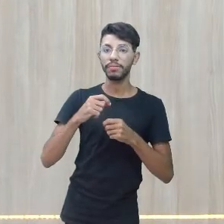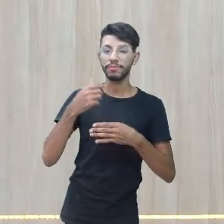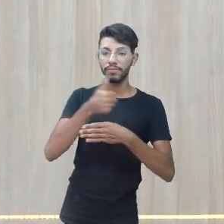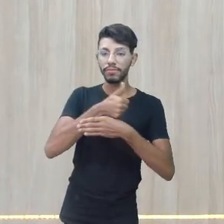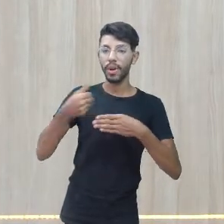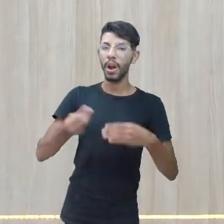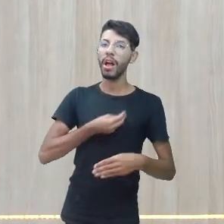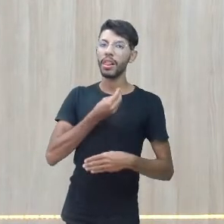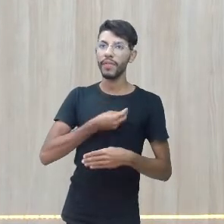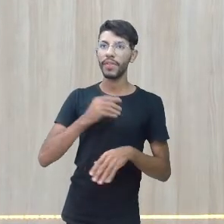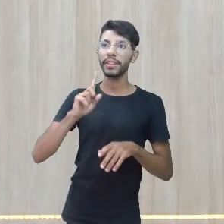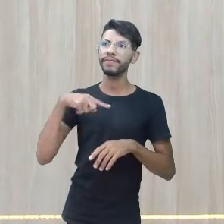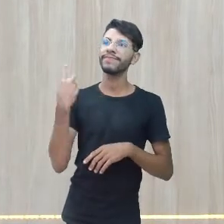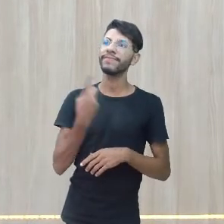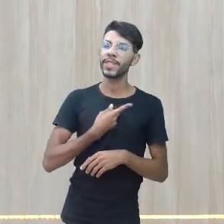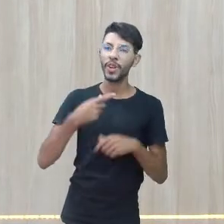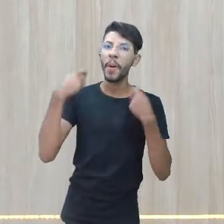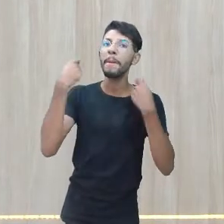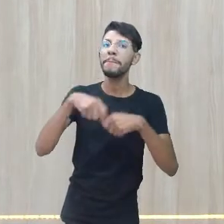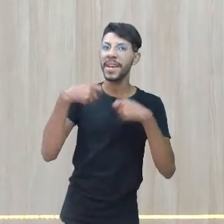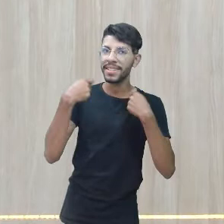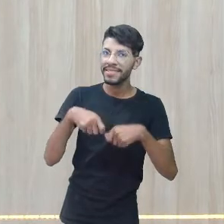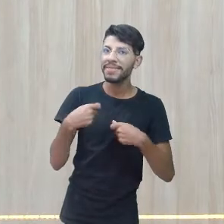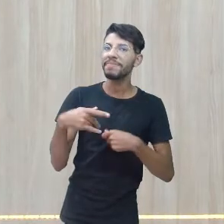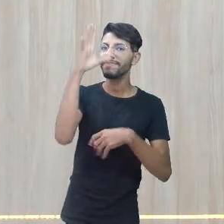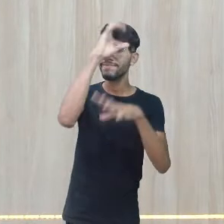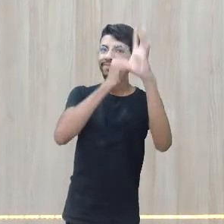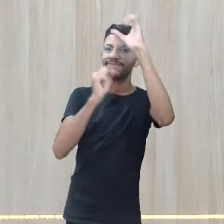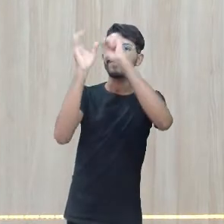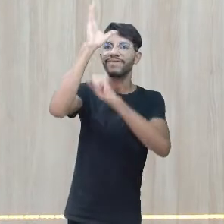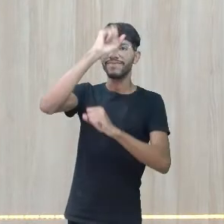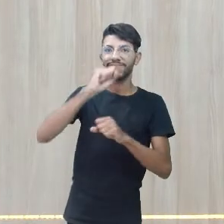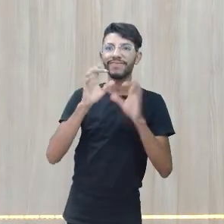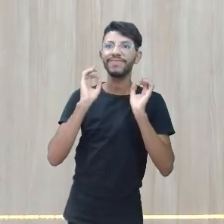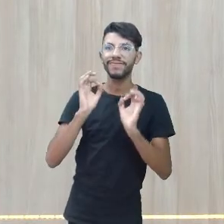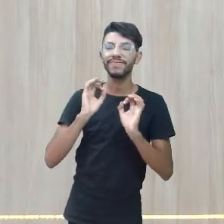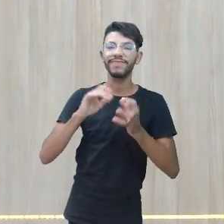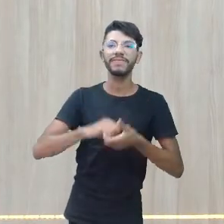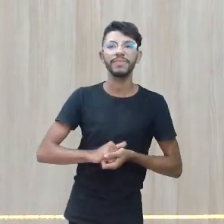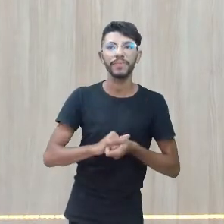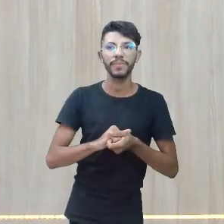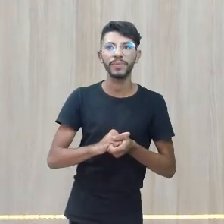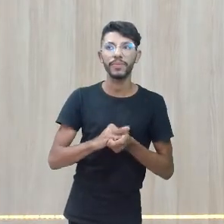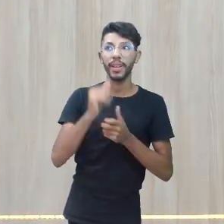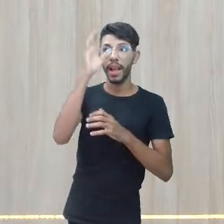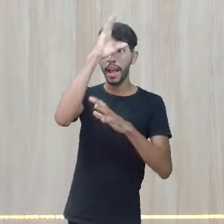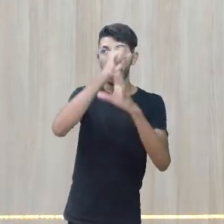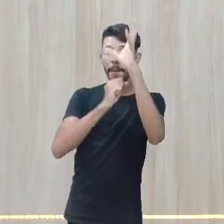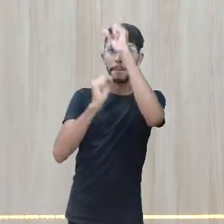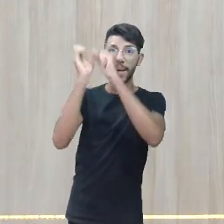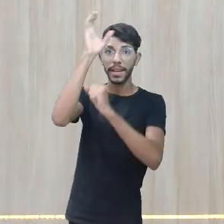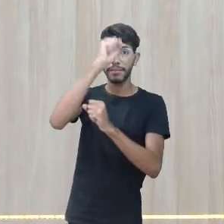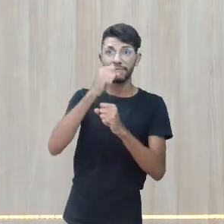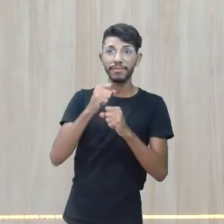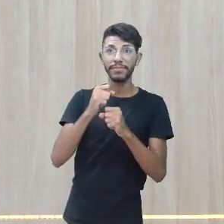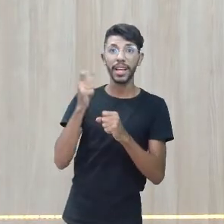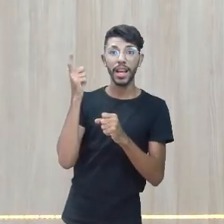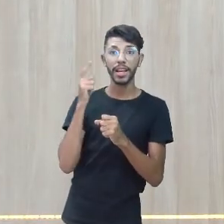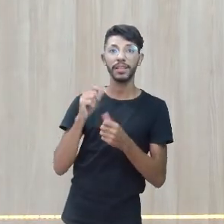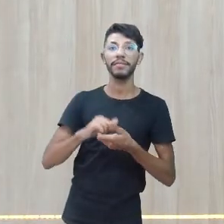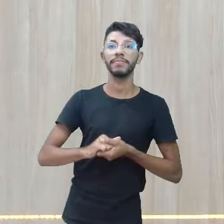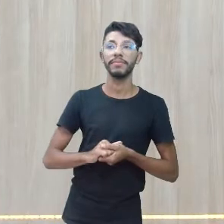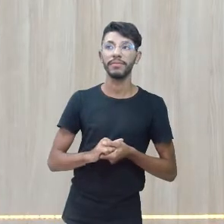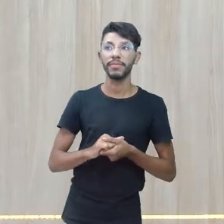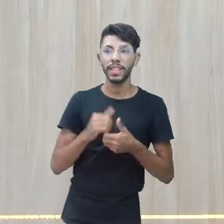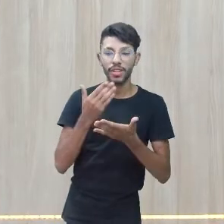como estamos precisando, não é? Aprender. Aprender a aprender. Aprender a aprender, quando eu vi isso